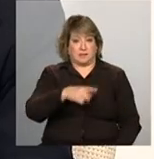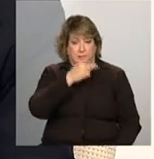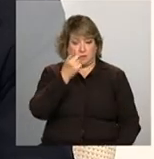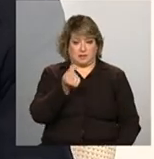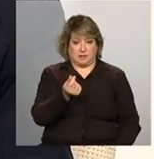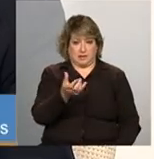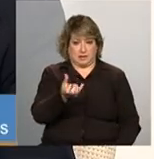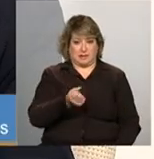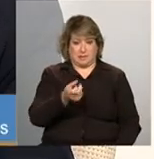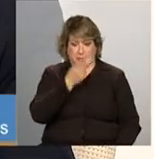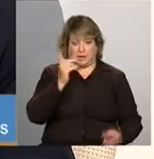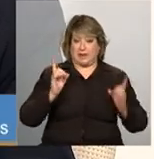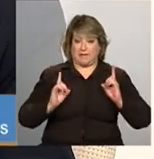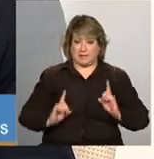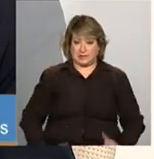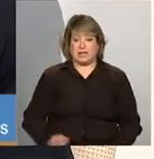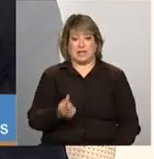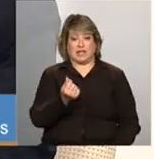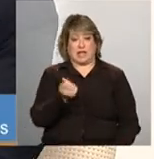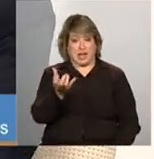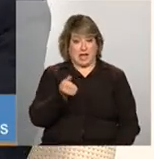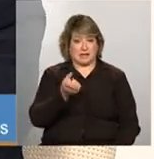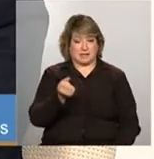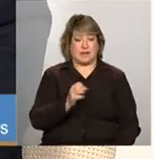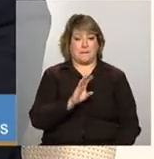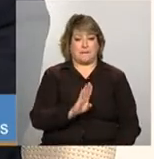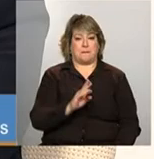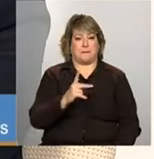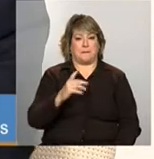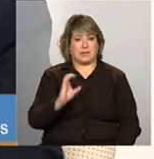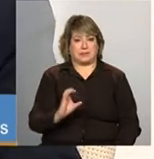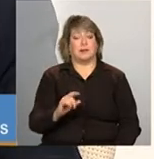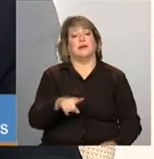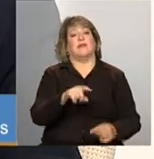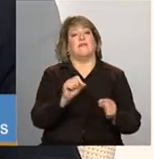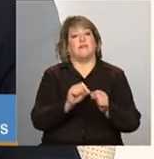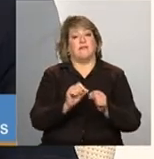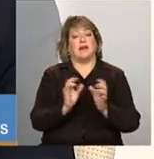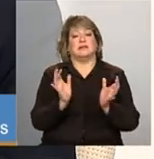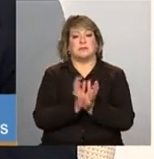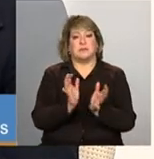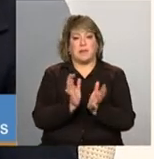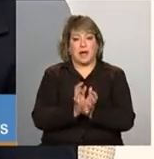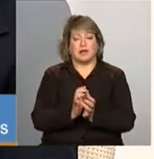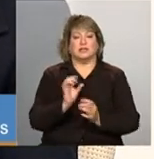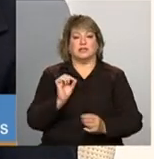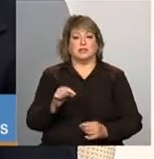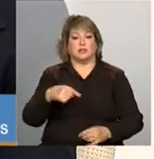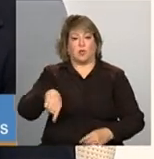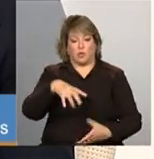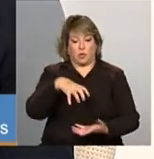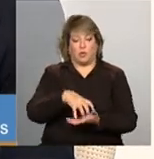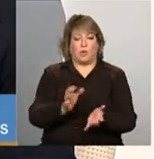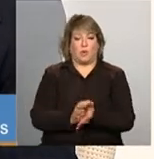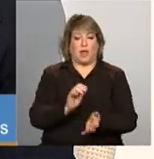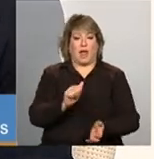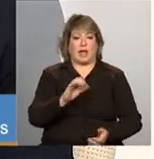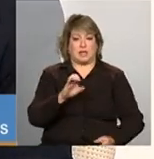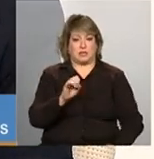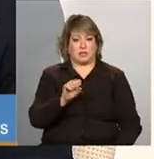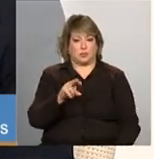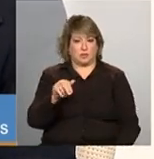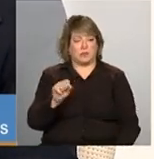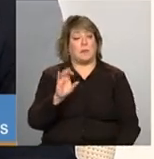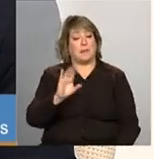as pessoas com deficiência beneficiárias do BPC, fazem parte do público do Acessuas. Agora, no Acessuas tem